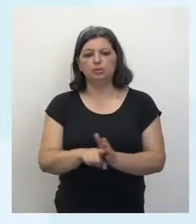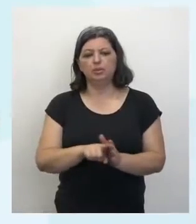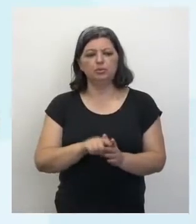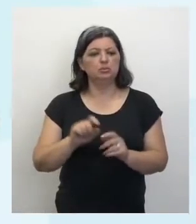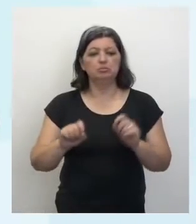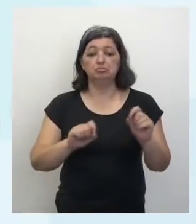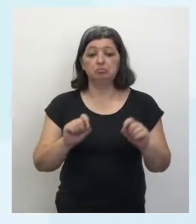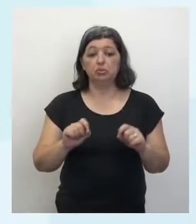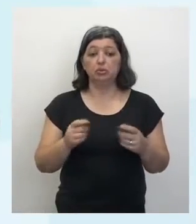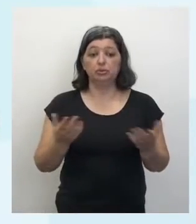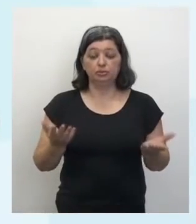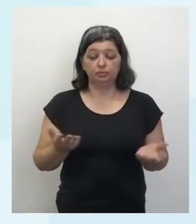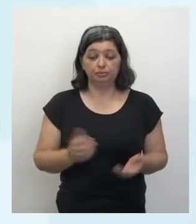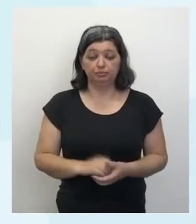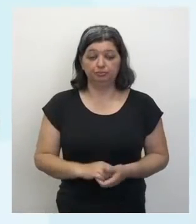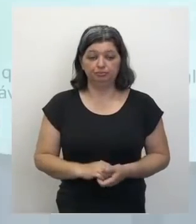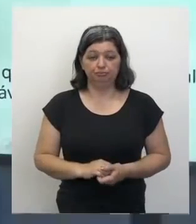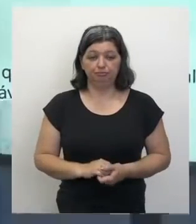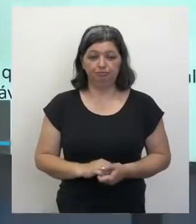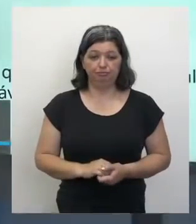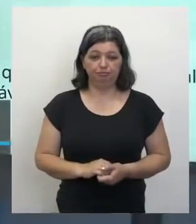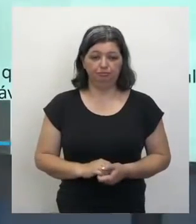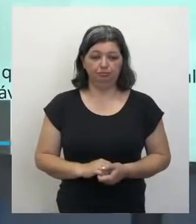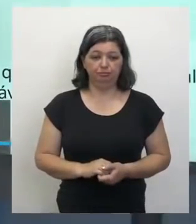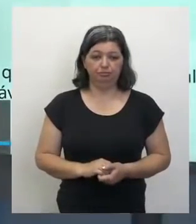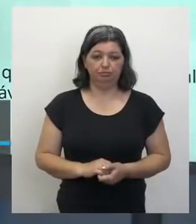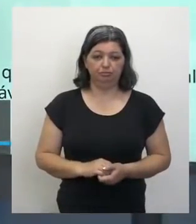realizado? Aí vocês colocaram